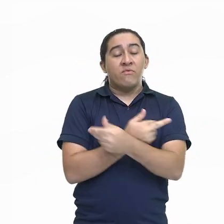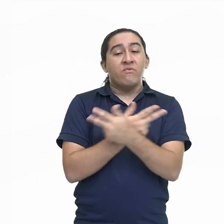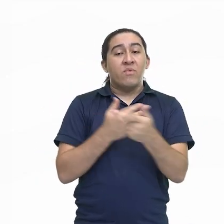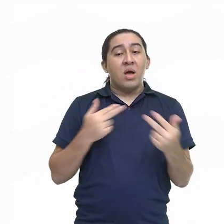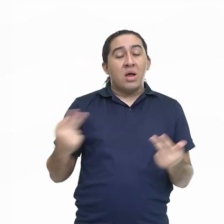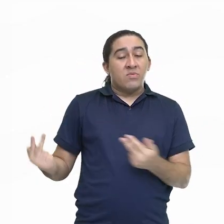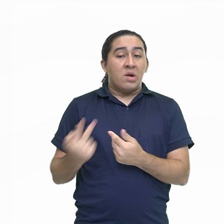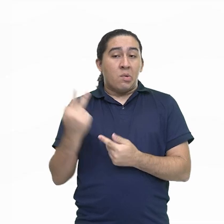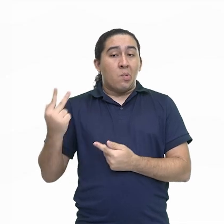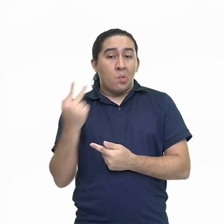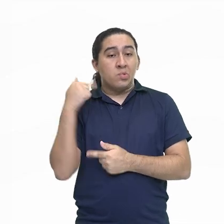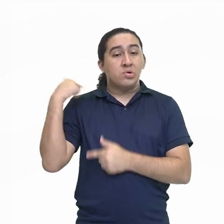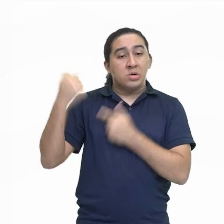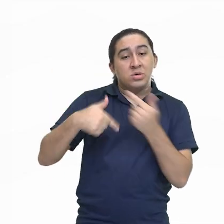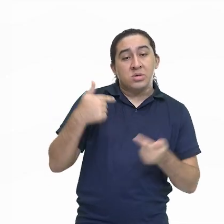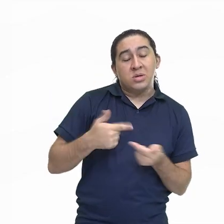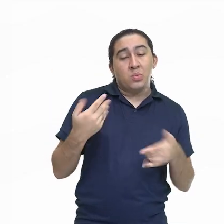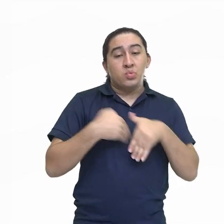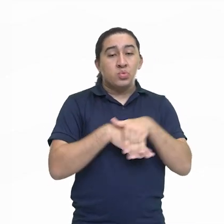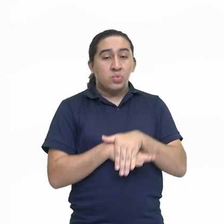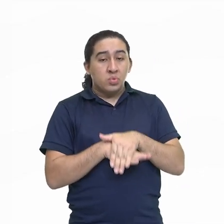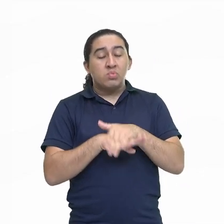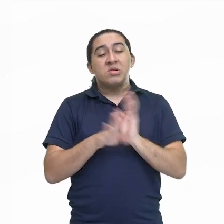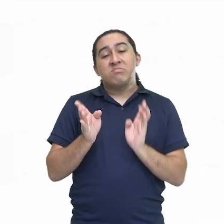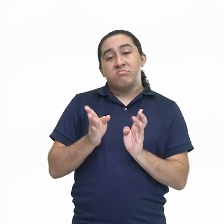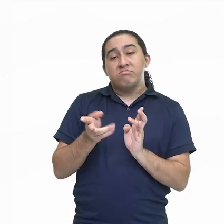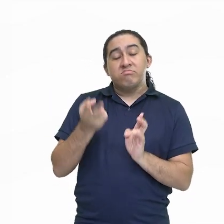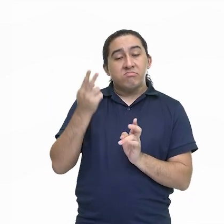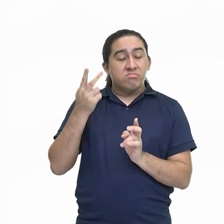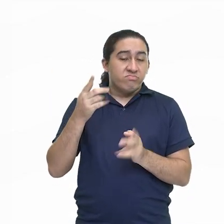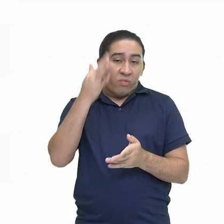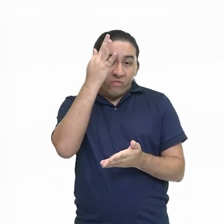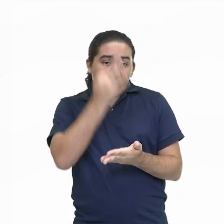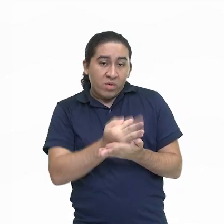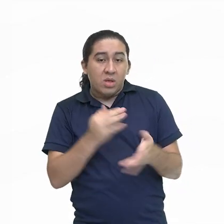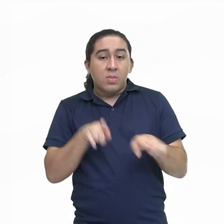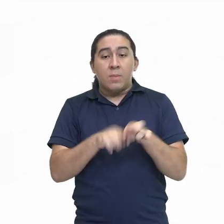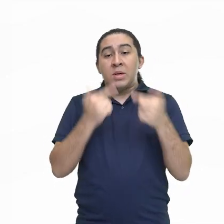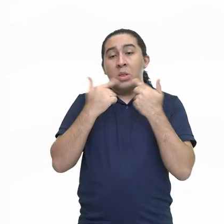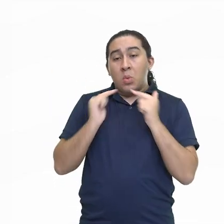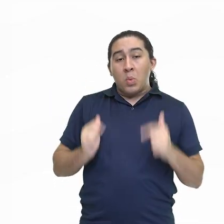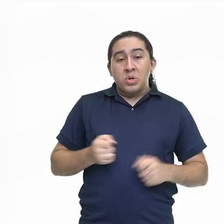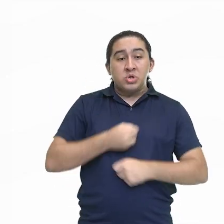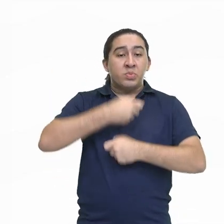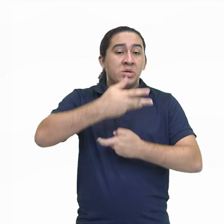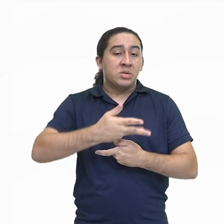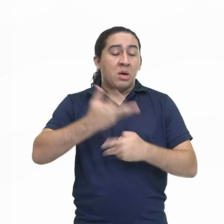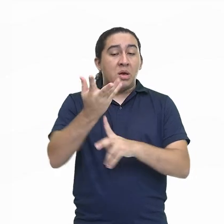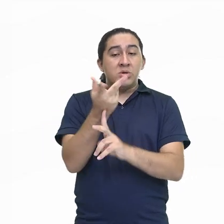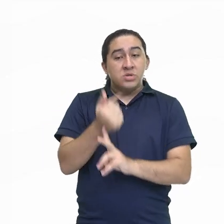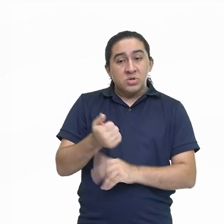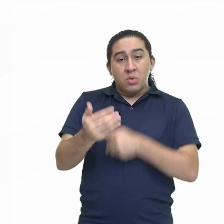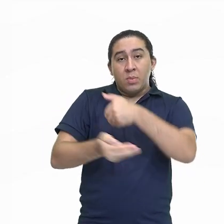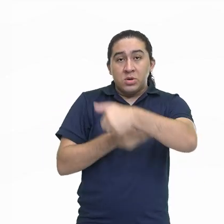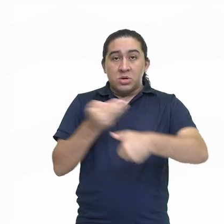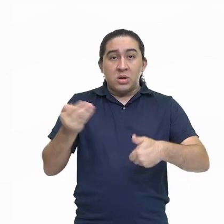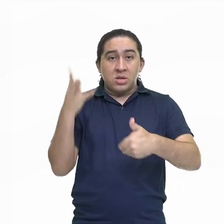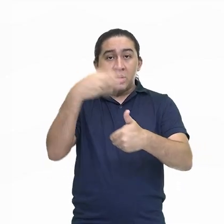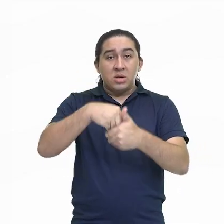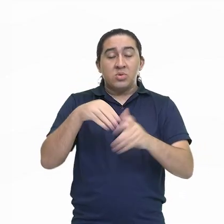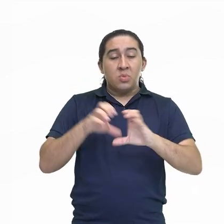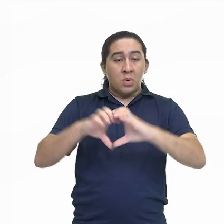valores, tradições, costumes, crenças, linguagens e expressões artísticas, compartilhada por um grupo